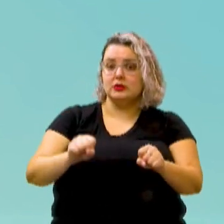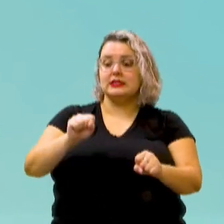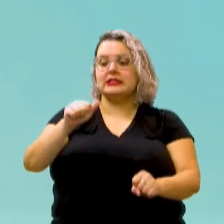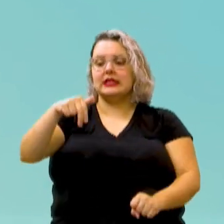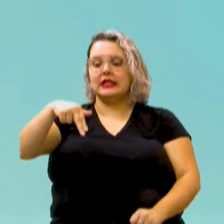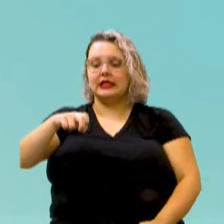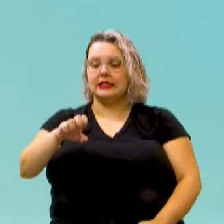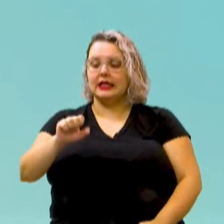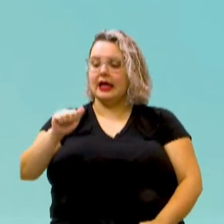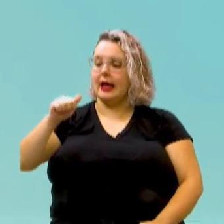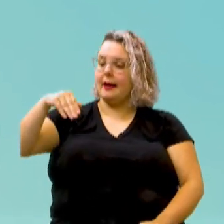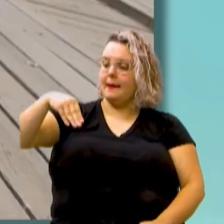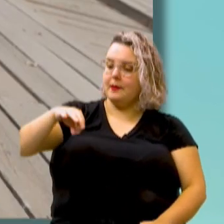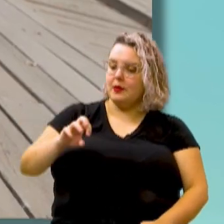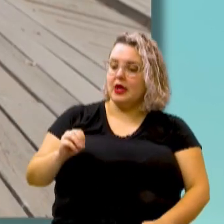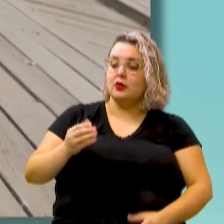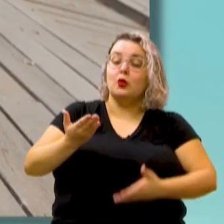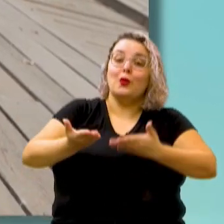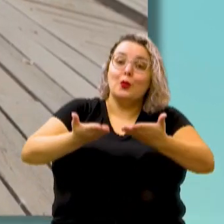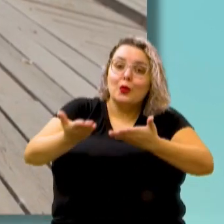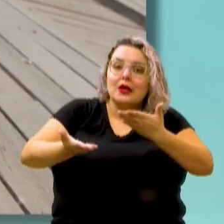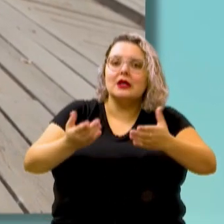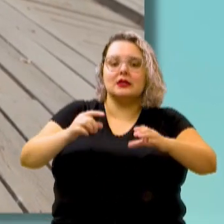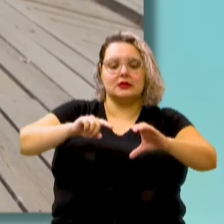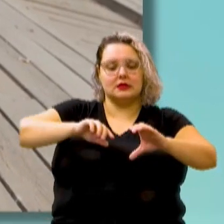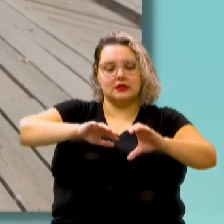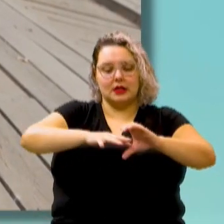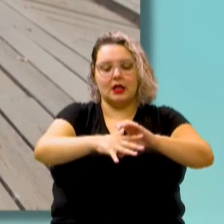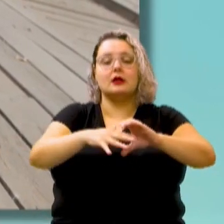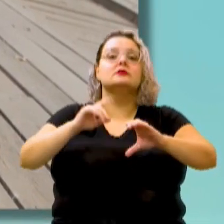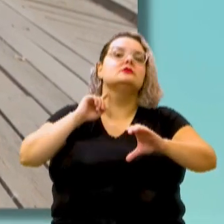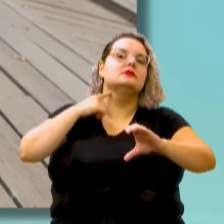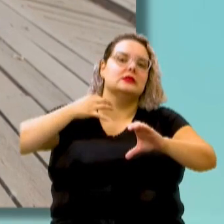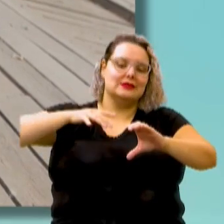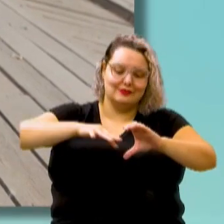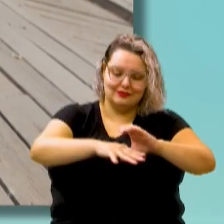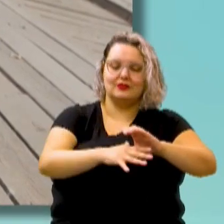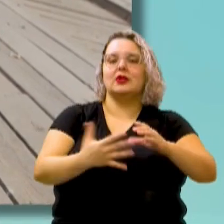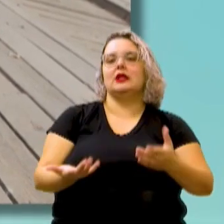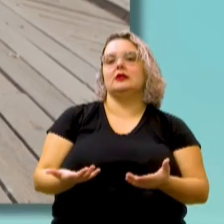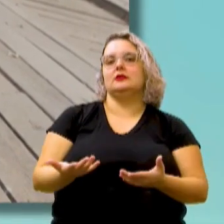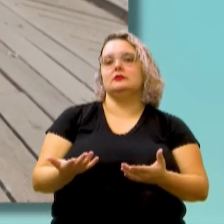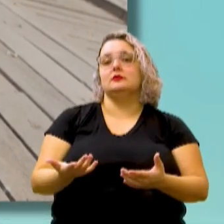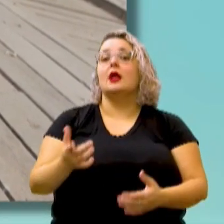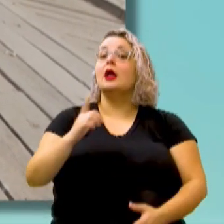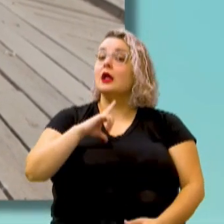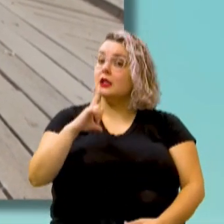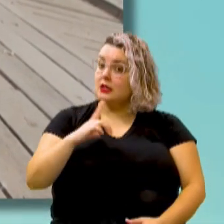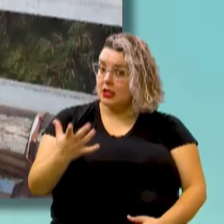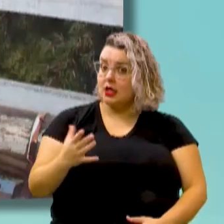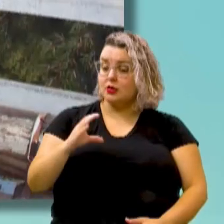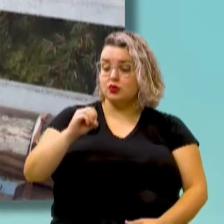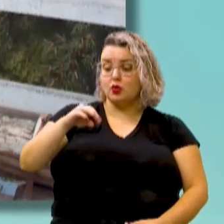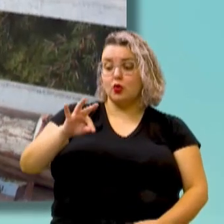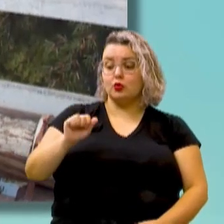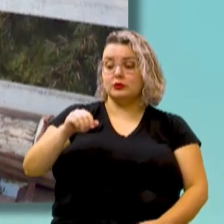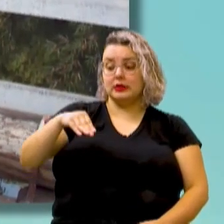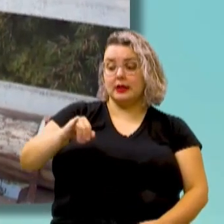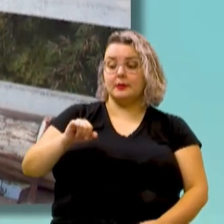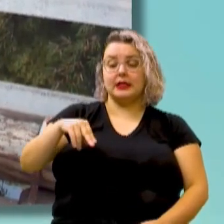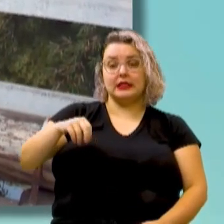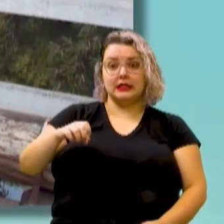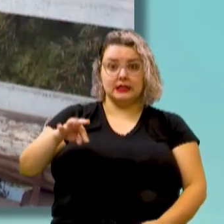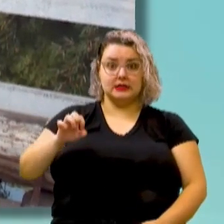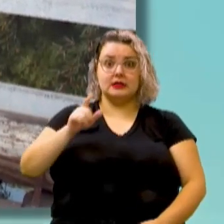de saneamento adequado, ou que trata bastante o esgoto, ele lança uma carga remanescente desses contaminantes para os